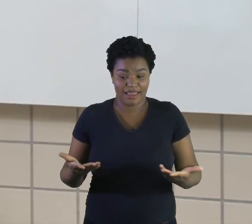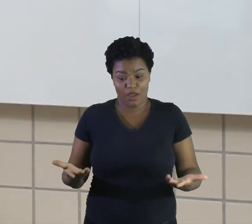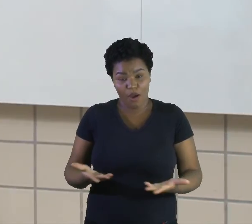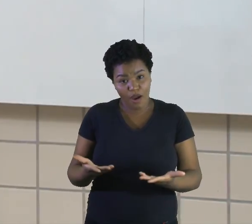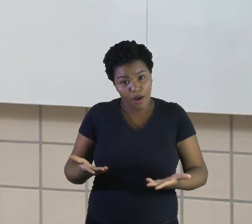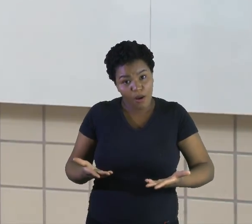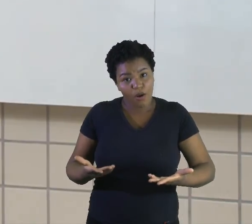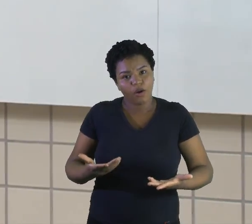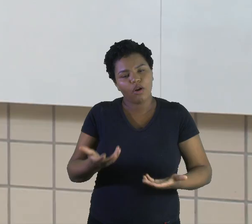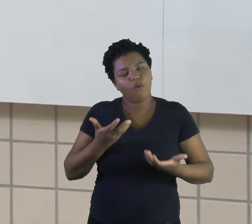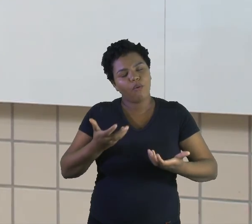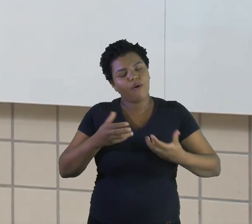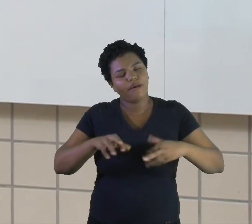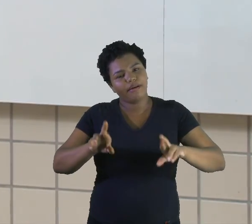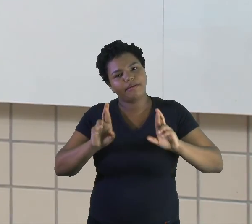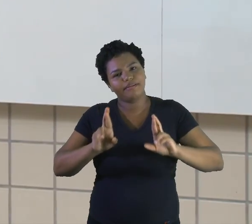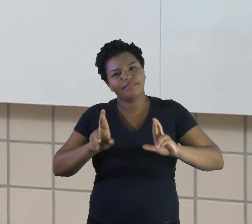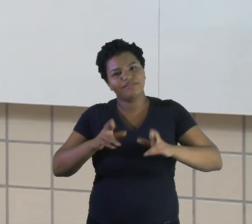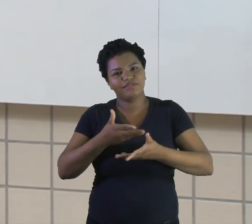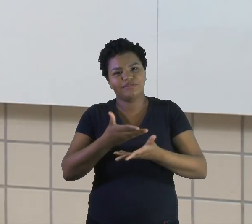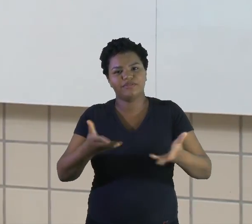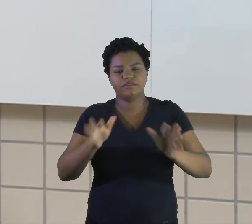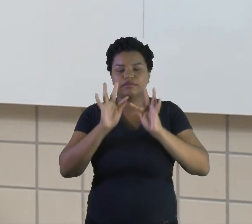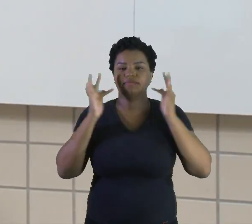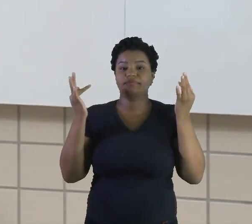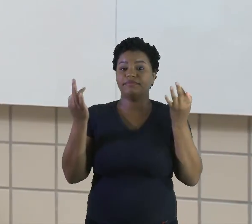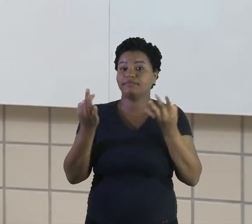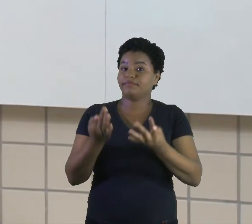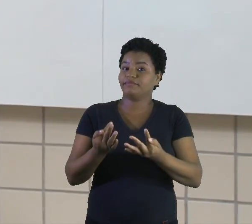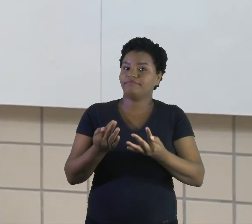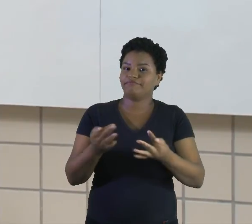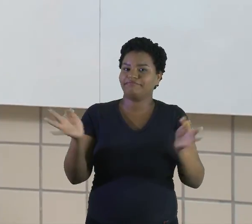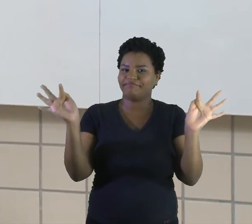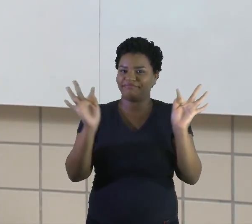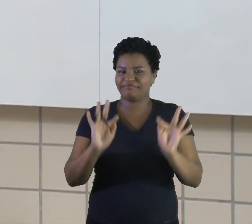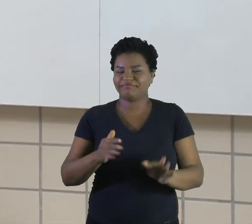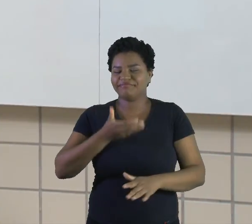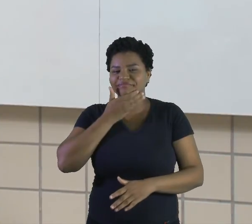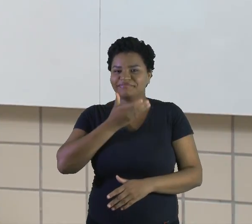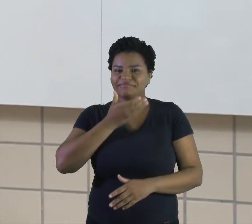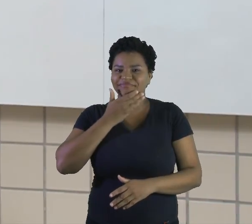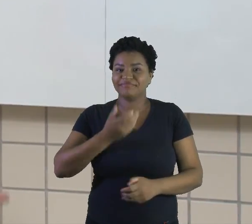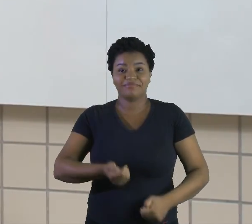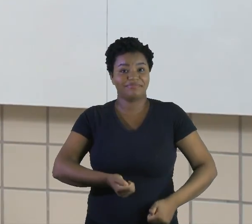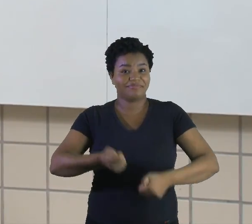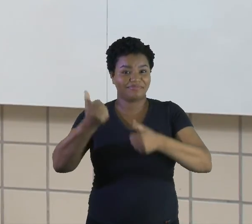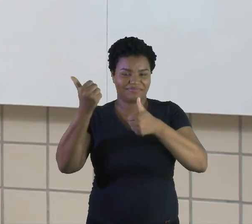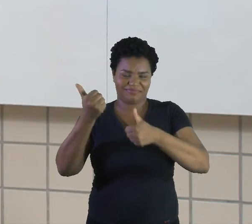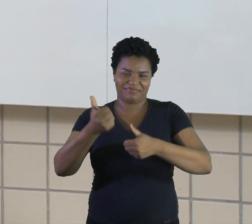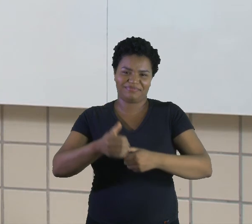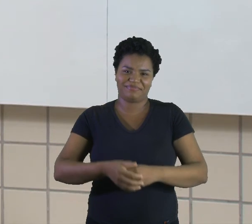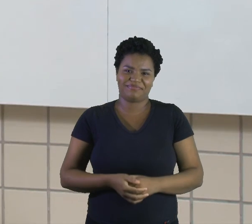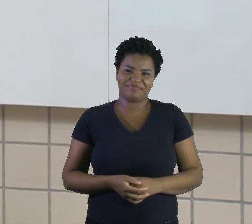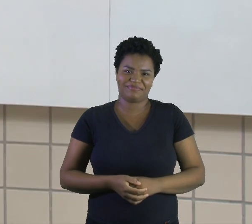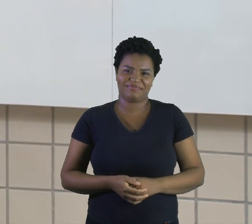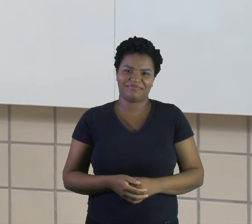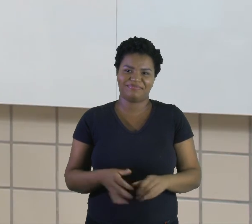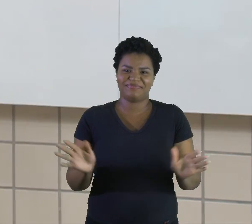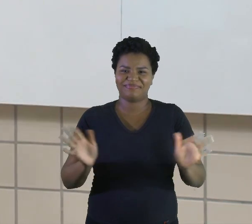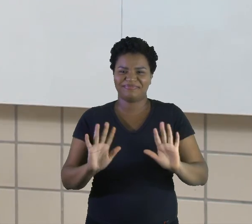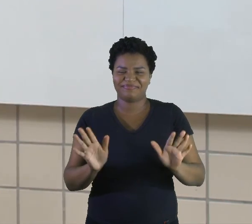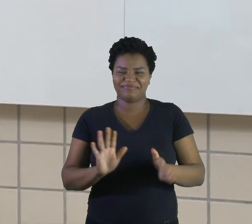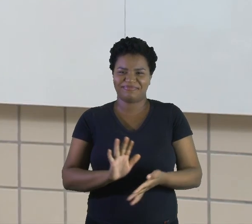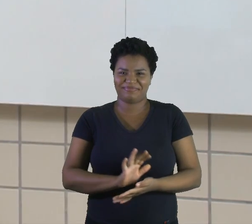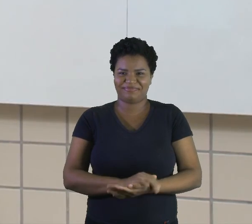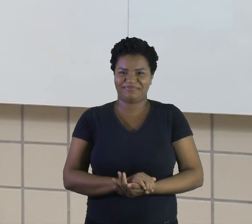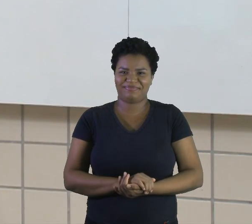quero desejar a todos vocês e família um Feliz Natal e um Feliz Ano Novo. Até breve!